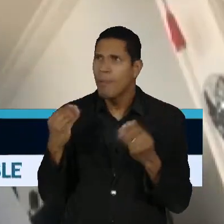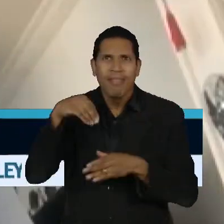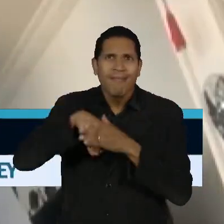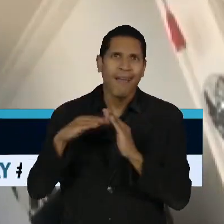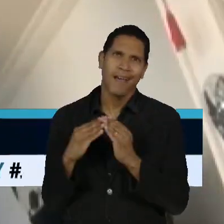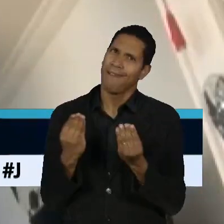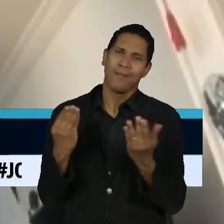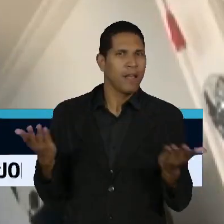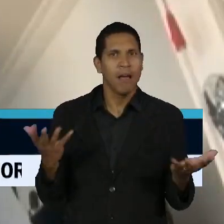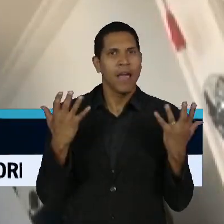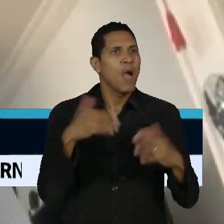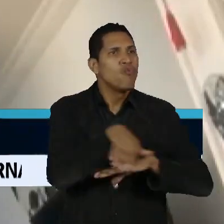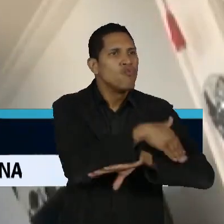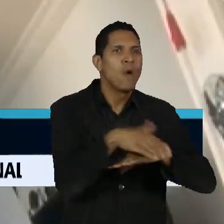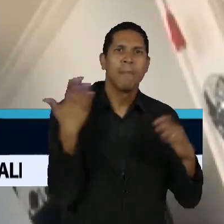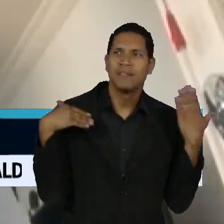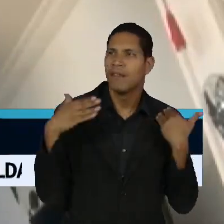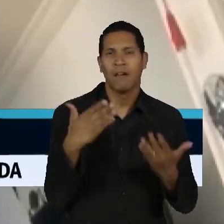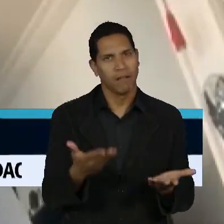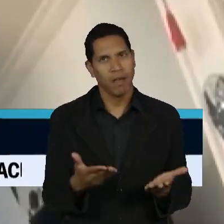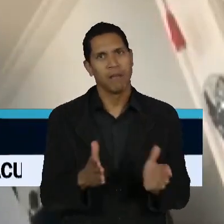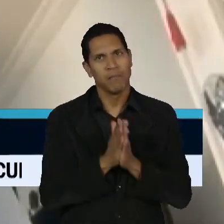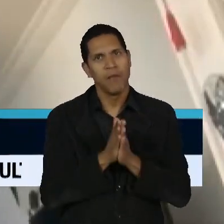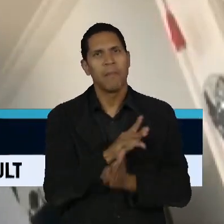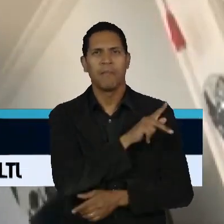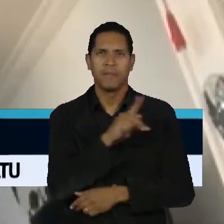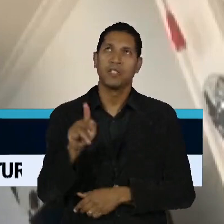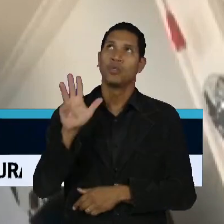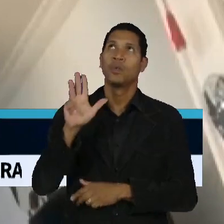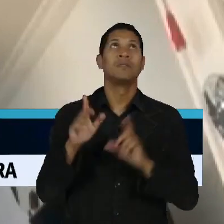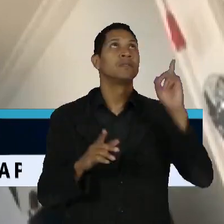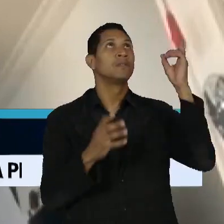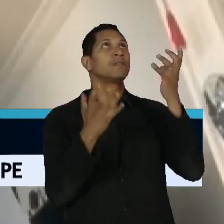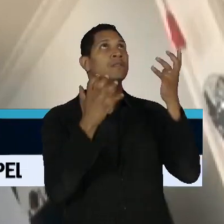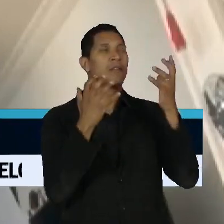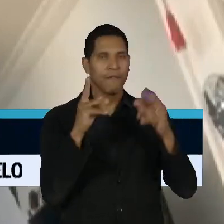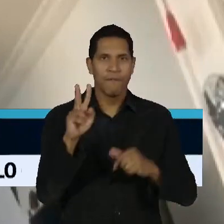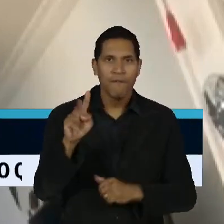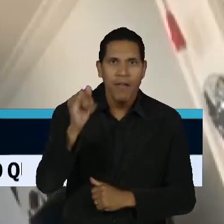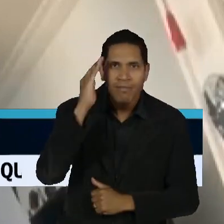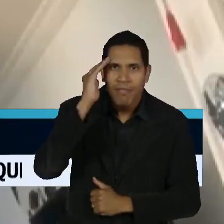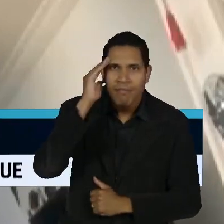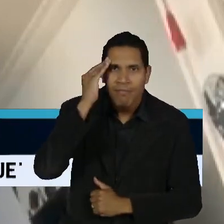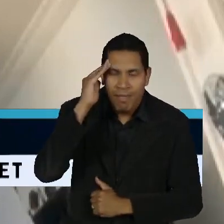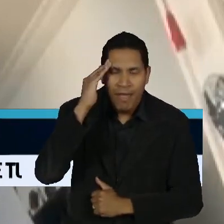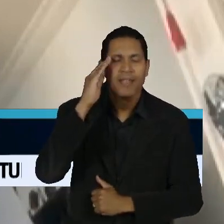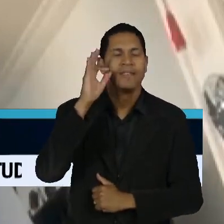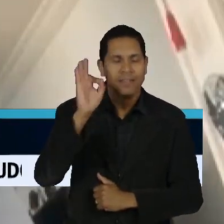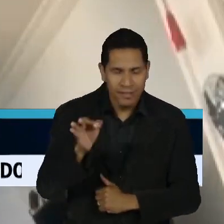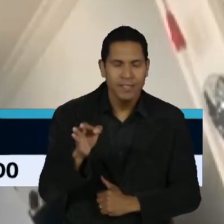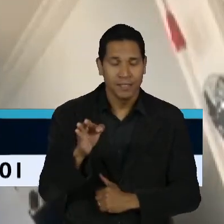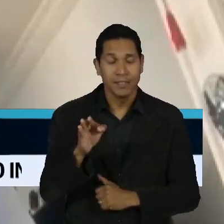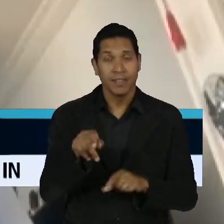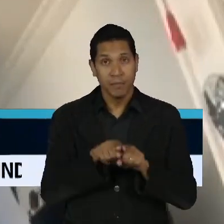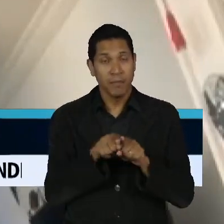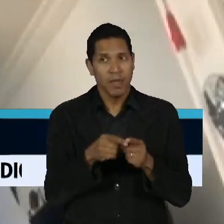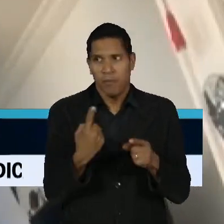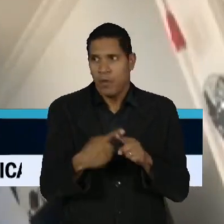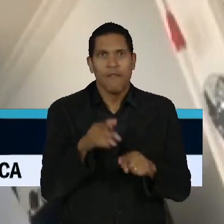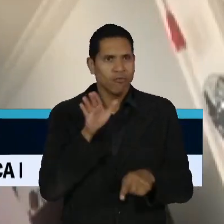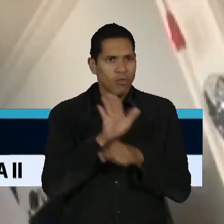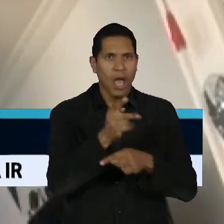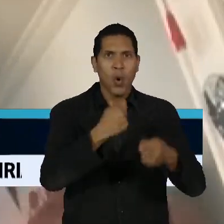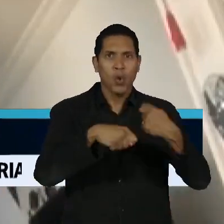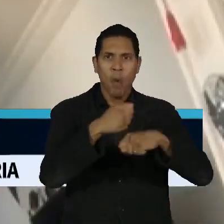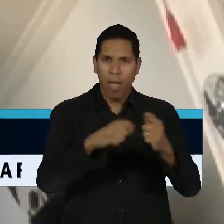essa a gente tem que presidente Lula se Deus quiser ele vai entender e vai ver por esse outro lado da economia do país